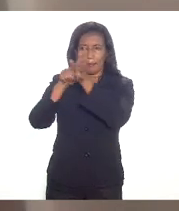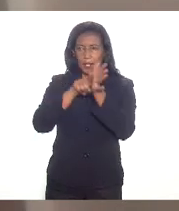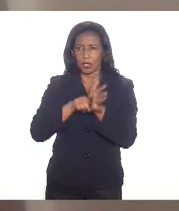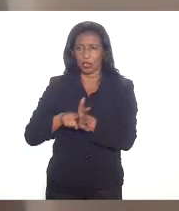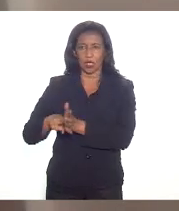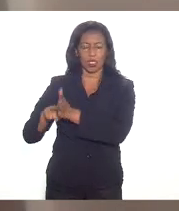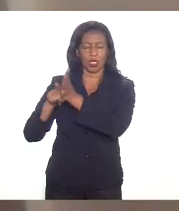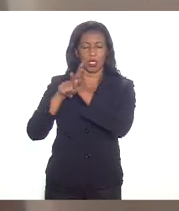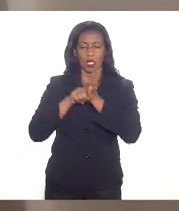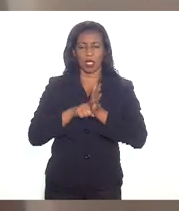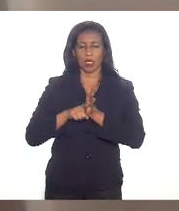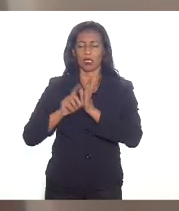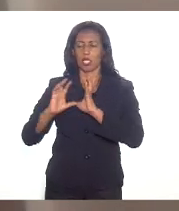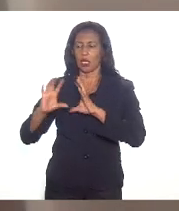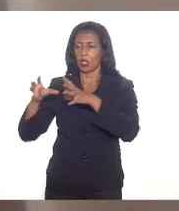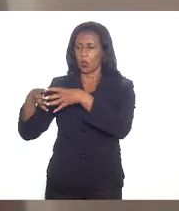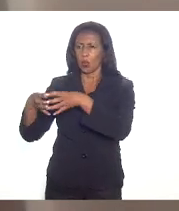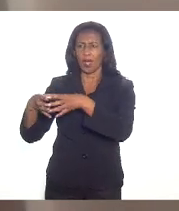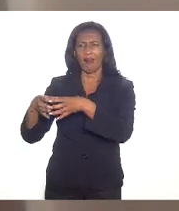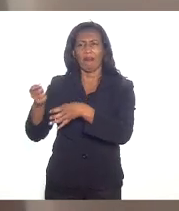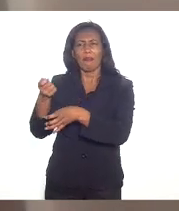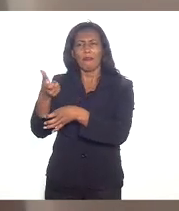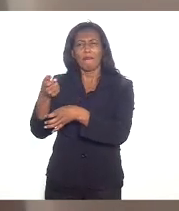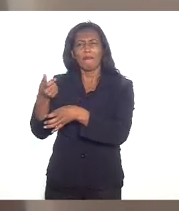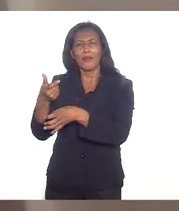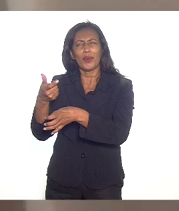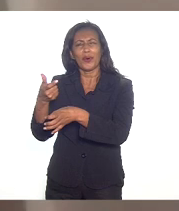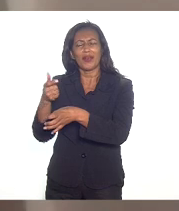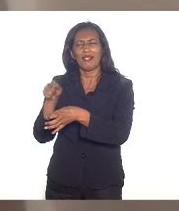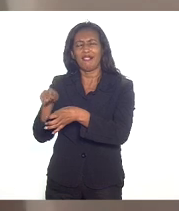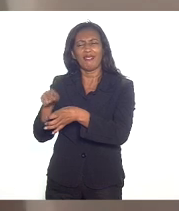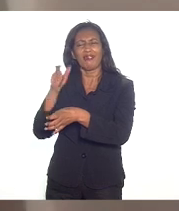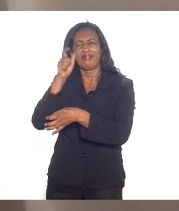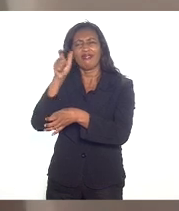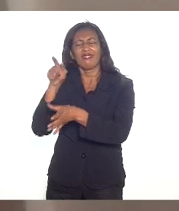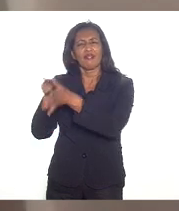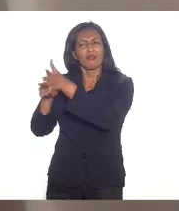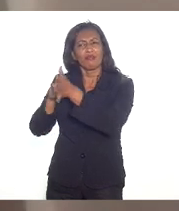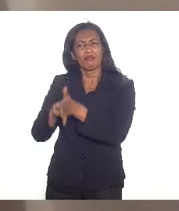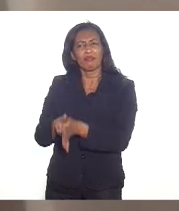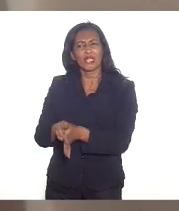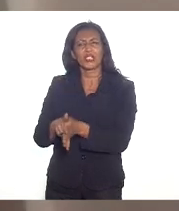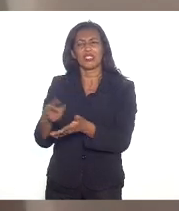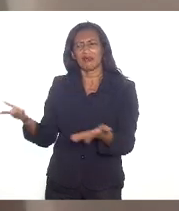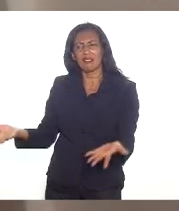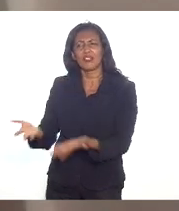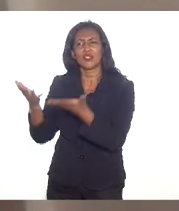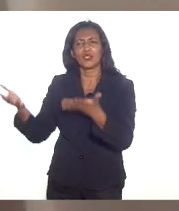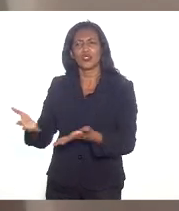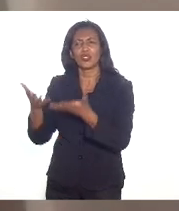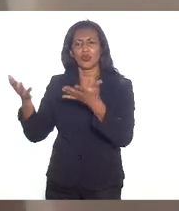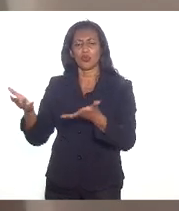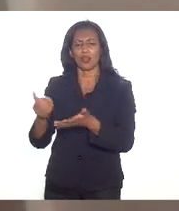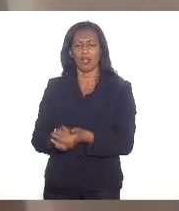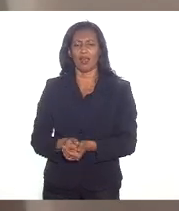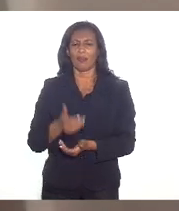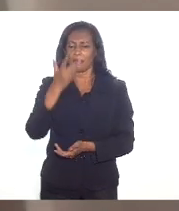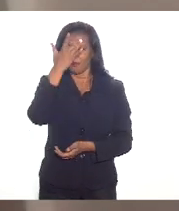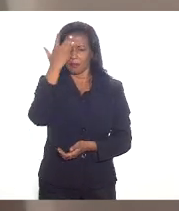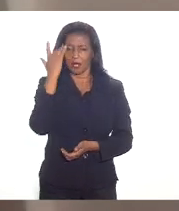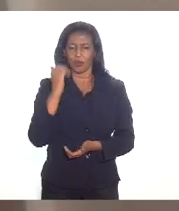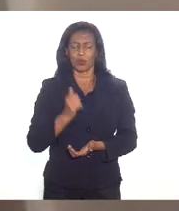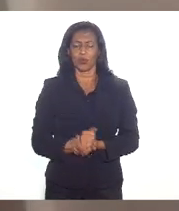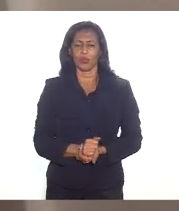na região que tem pouca pesquisa, pouca tradição de pesquisa regional. quase que extinguiram a Fundação CEPERJ. Acho que ela não tem